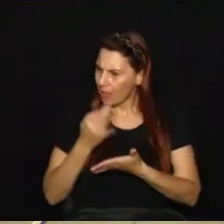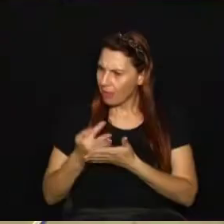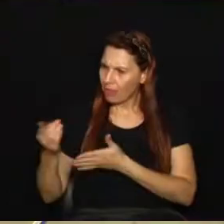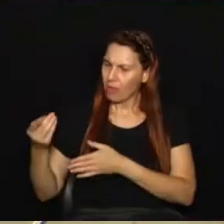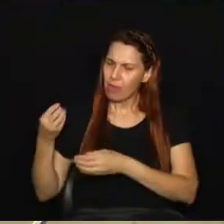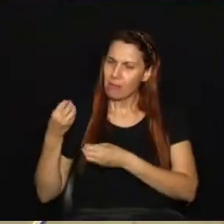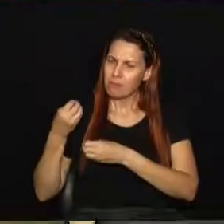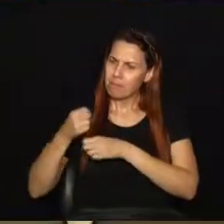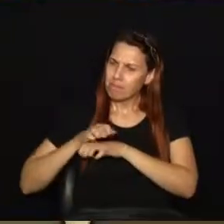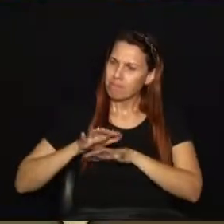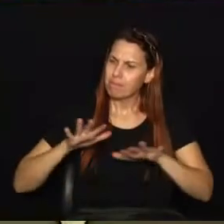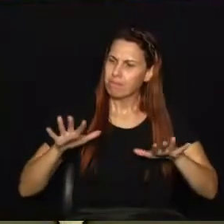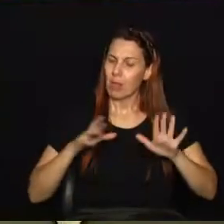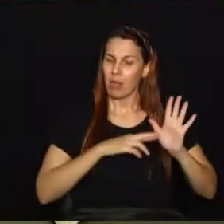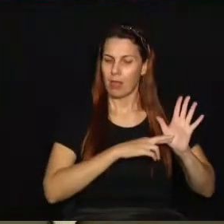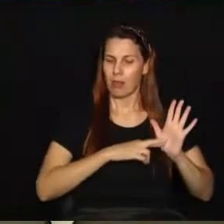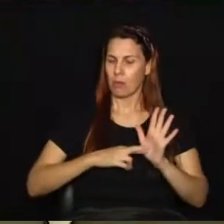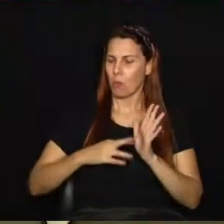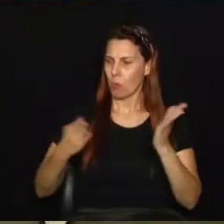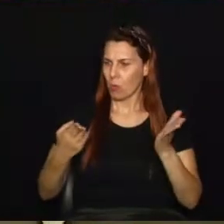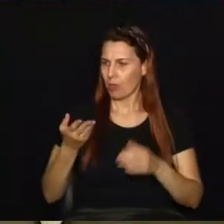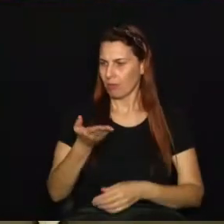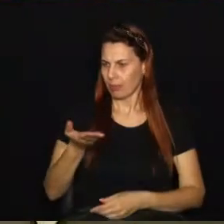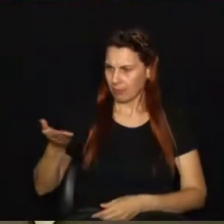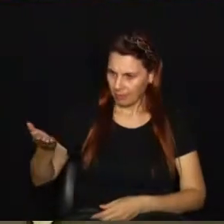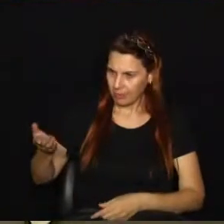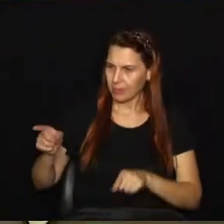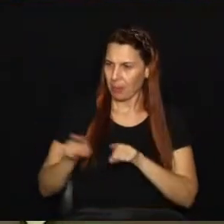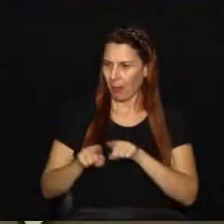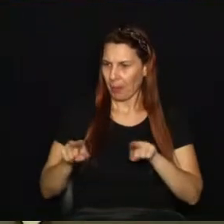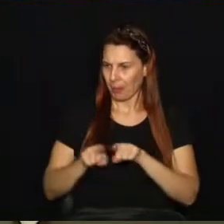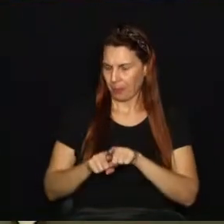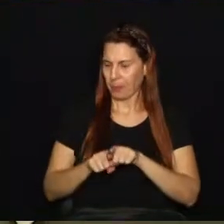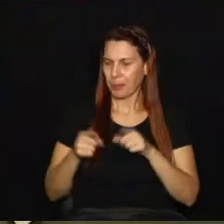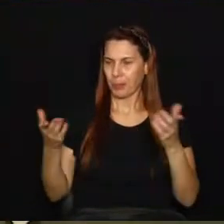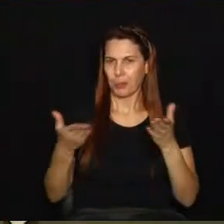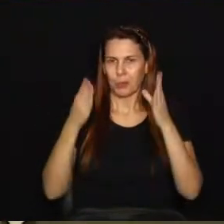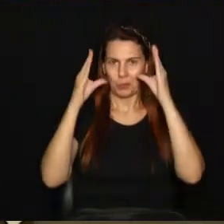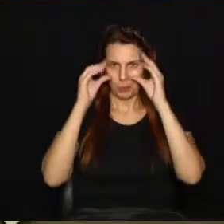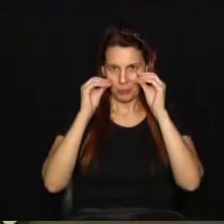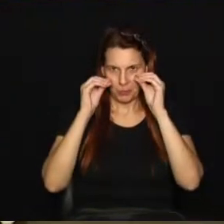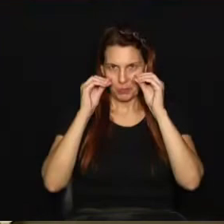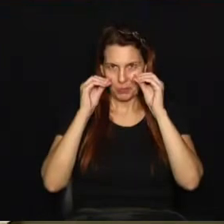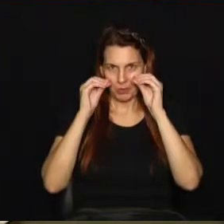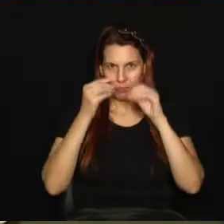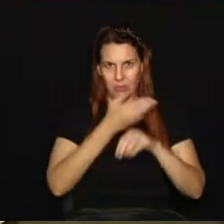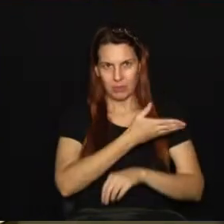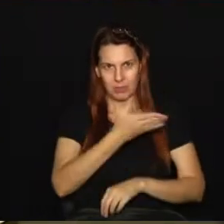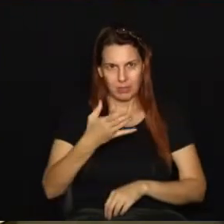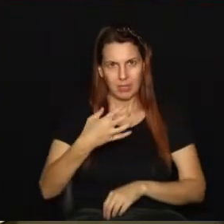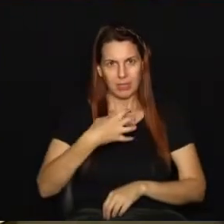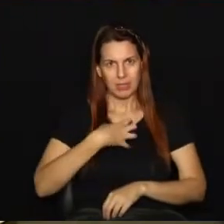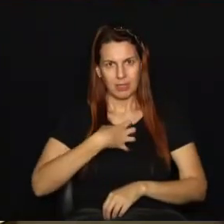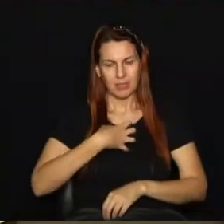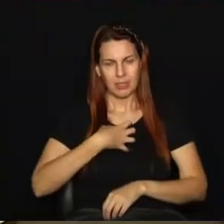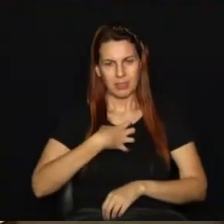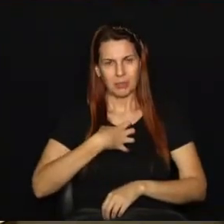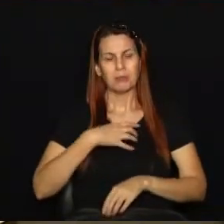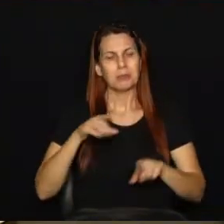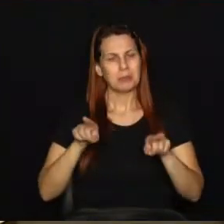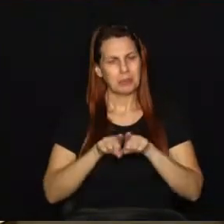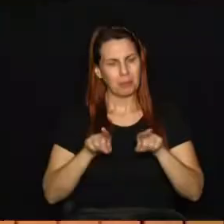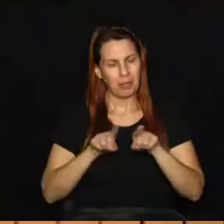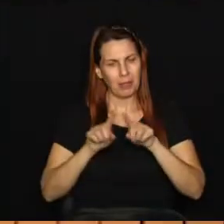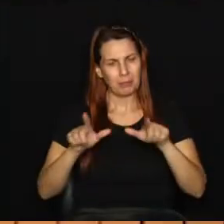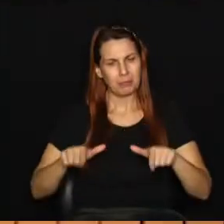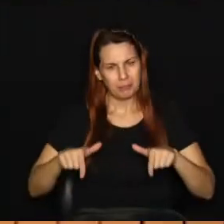estar representando-os aqui no dia de hoje ou na noite de hoje. Então, sintam-se homenageados também. Tá?